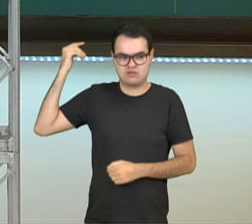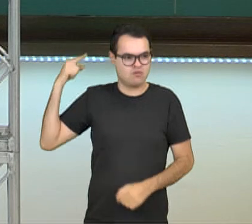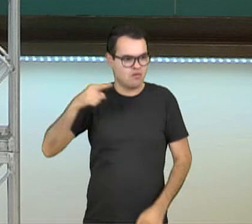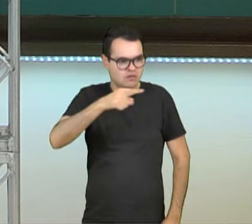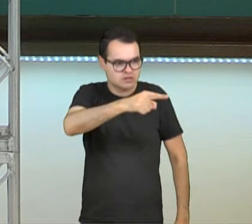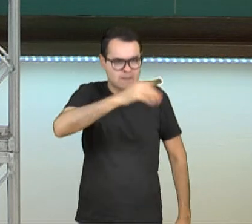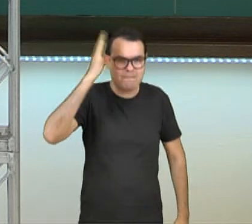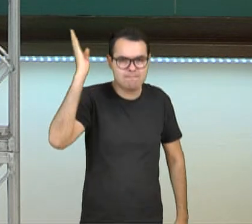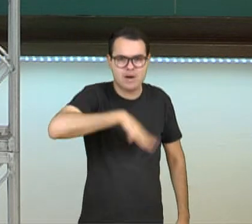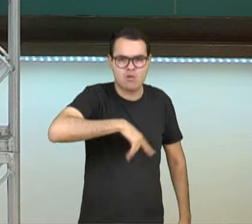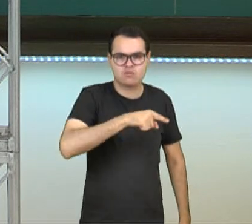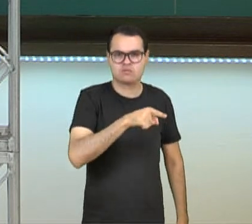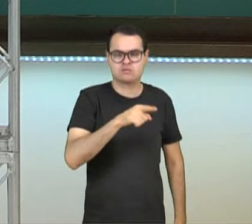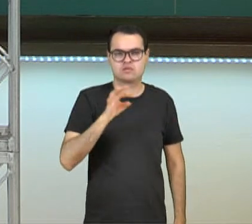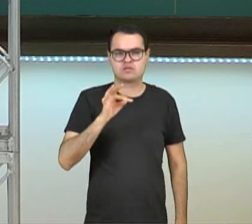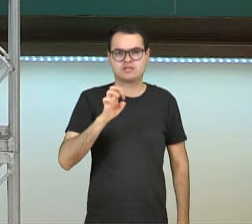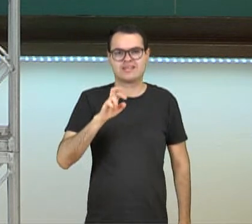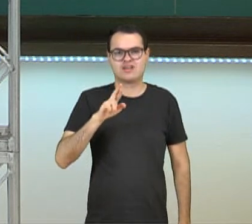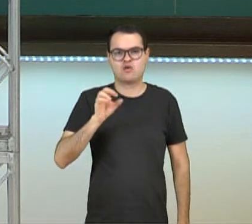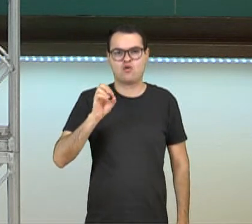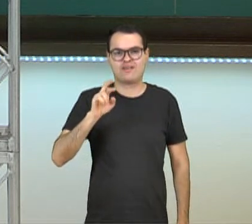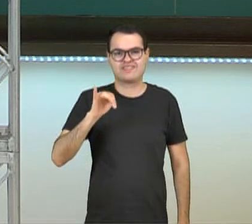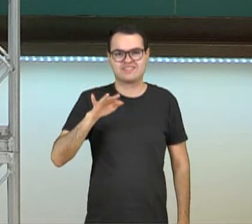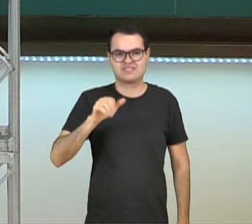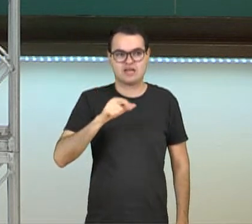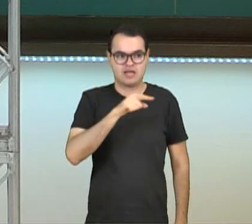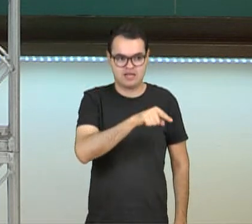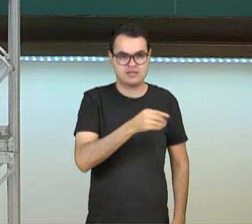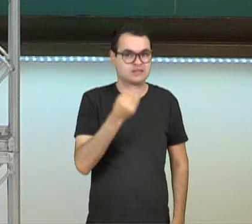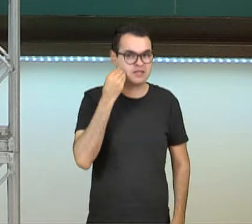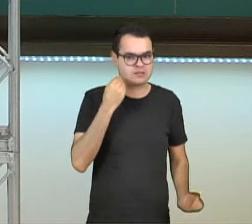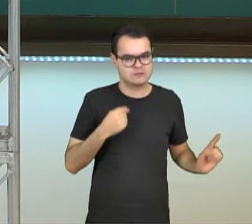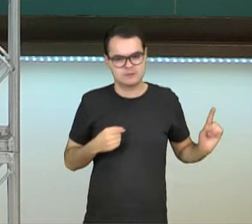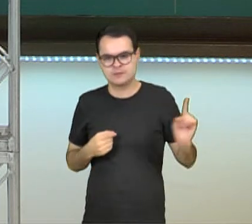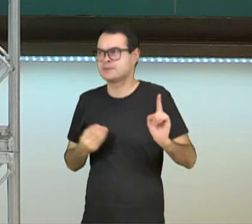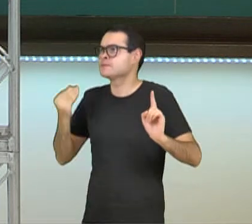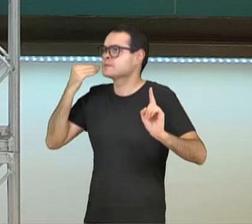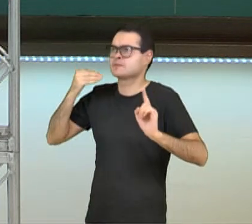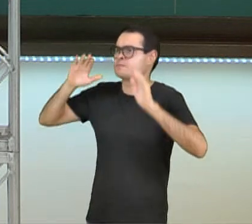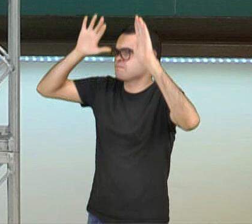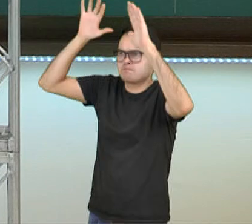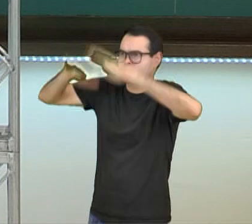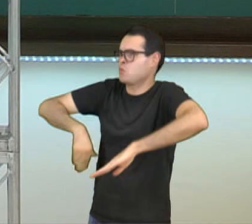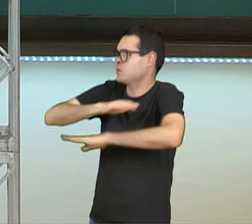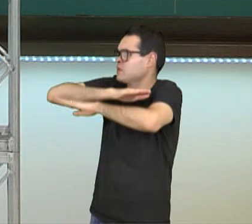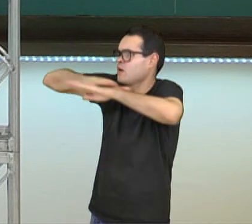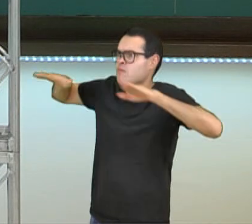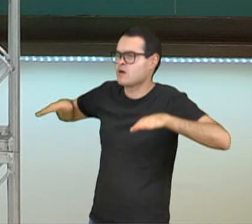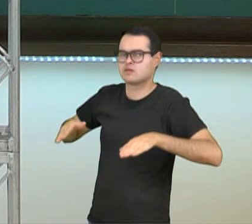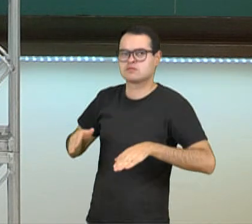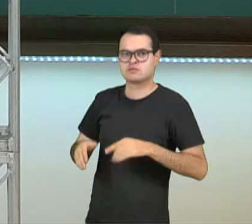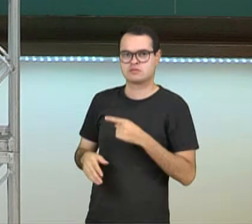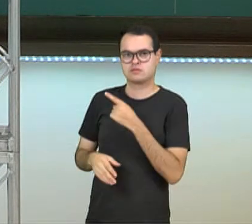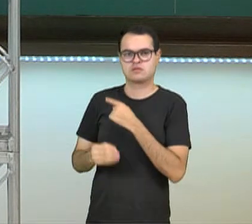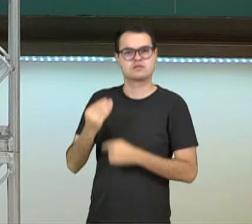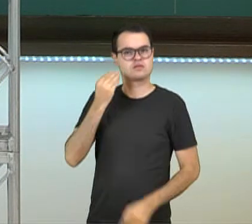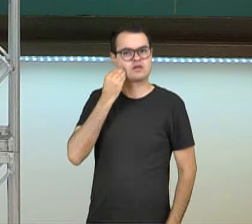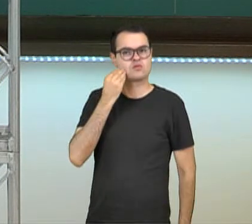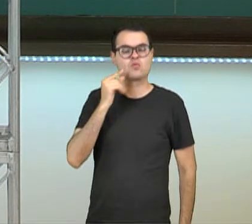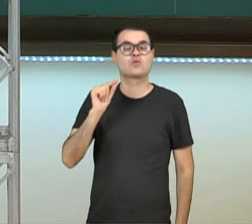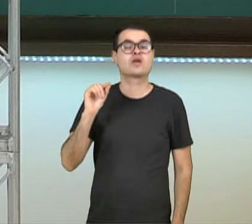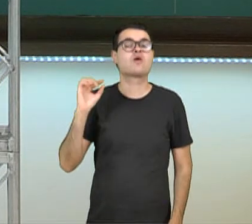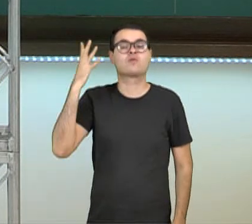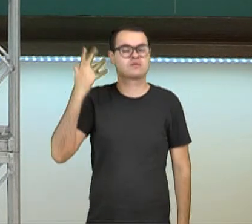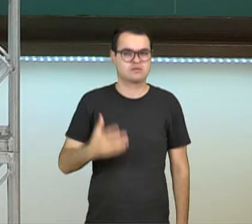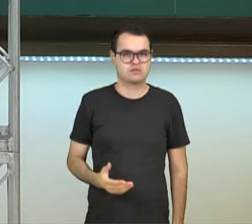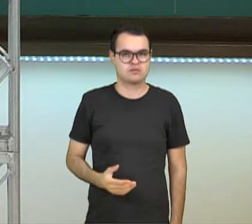disso? Porque ele foi mesmo para tentar acabar com esse regime de segregação racial que era o apartheid. E aí o que